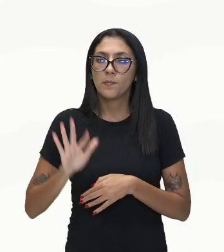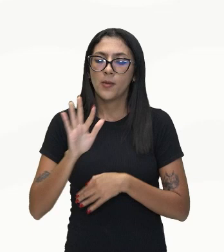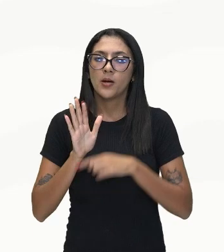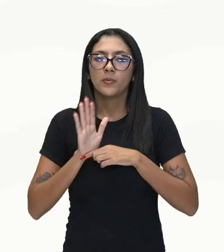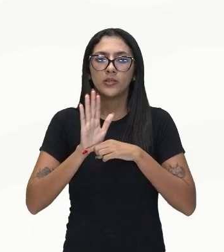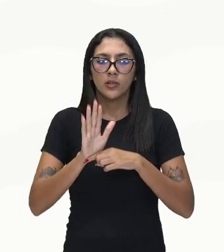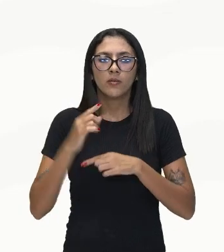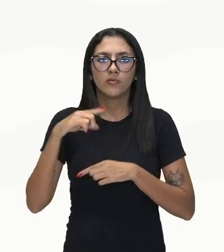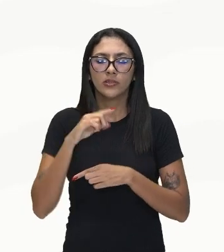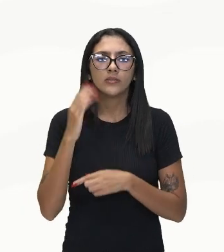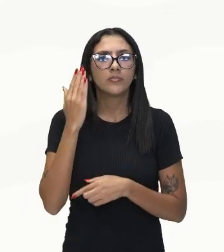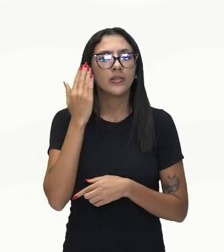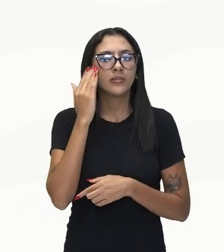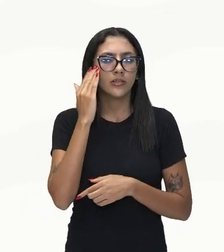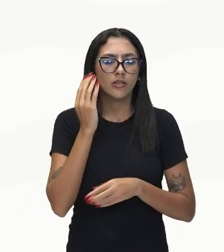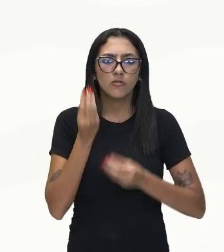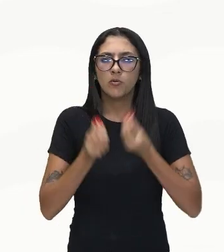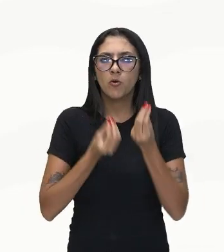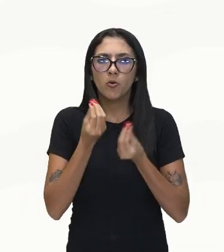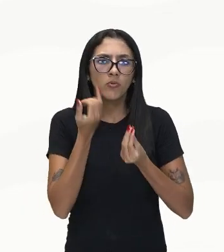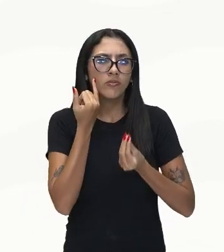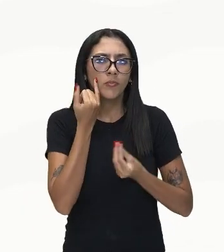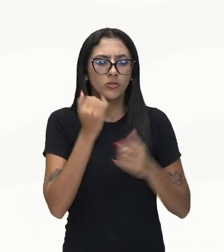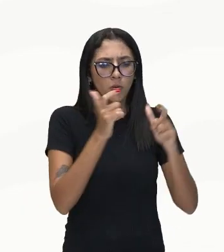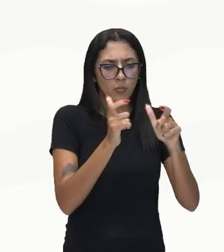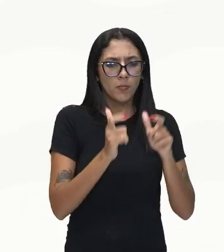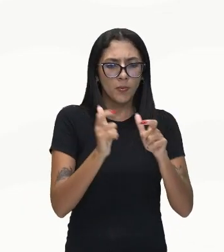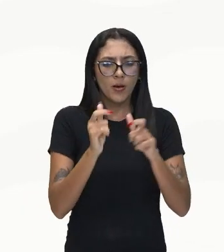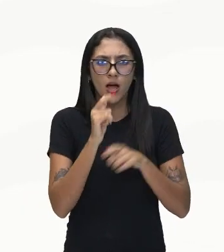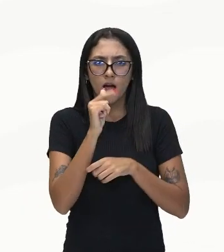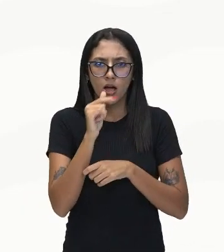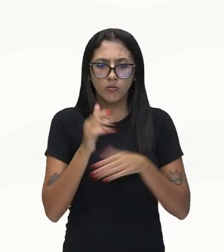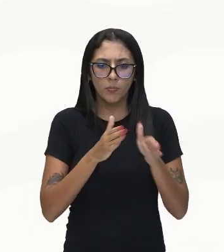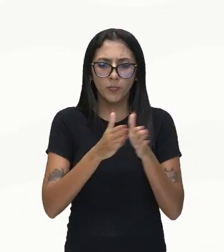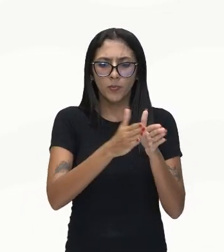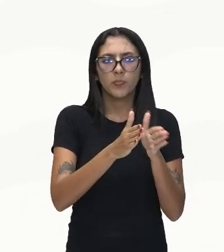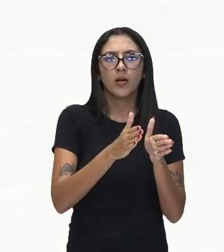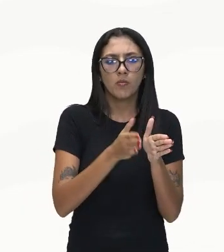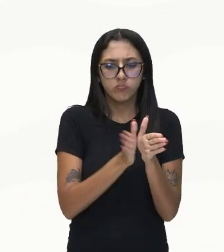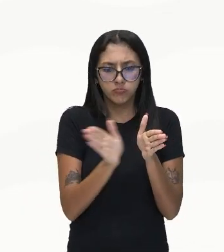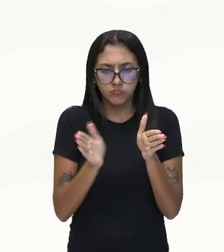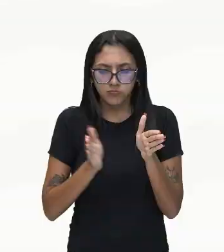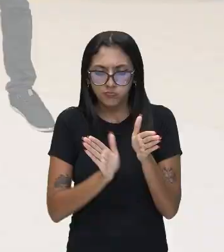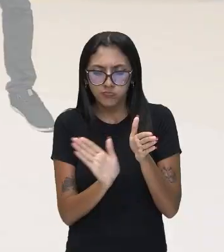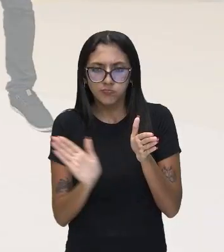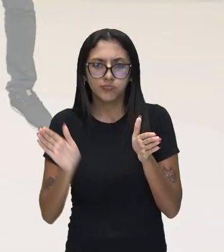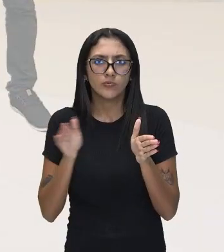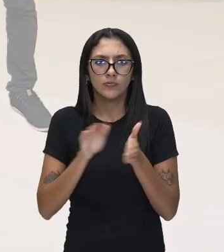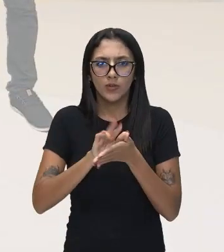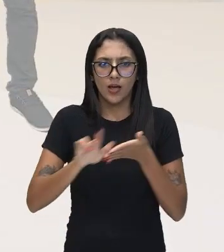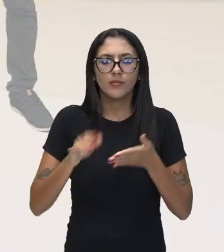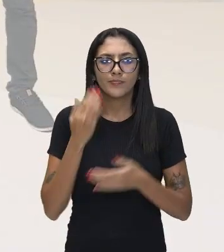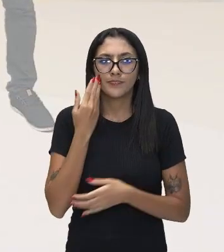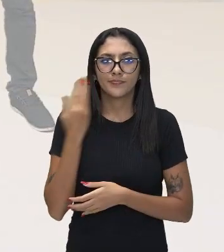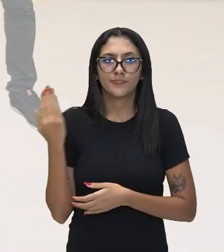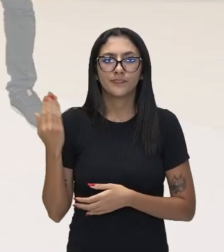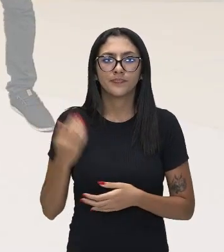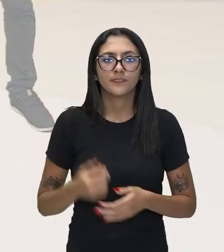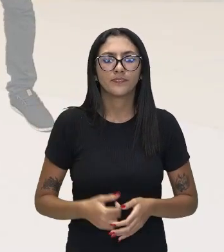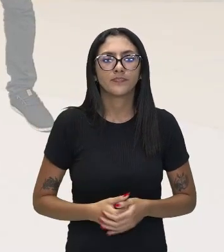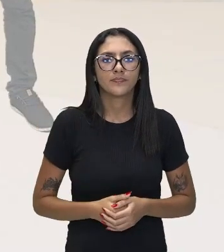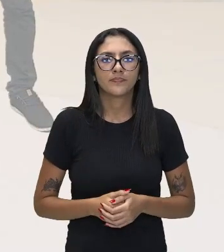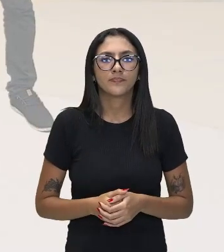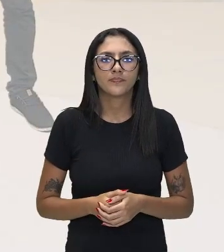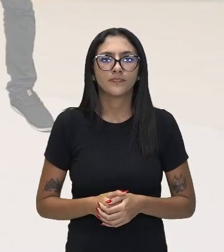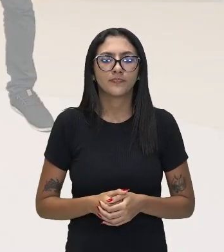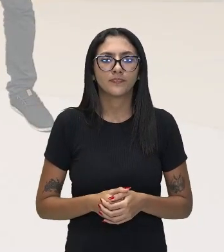critério biogeográfico e a partir também do critério hidrográfico, tá certo? Olha só o nosso mapinha aqui, ó. Observe o nosso